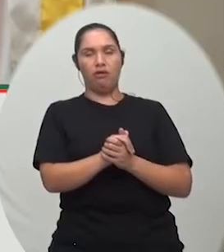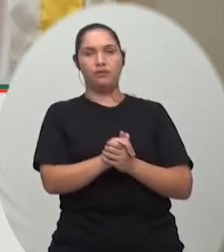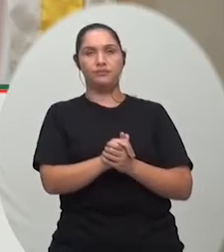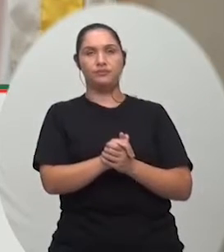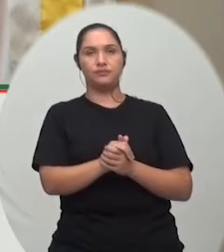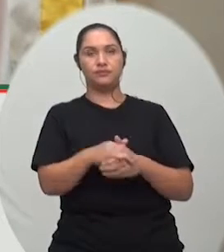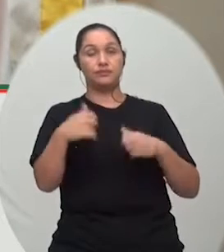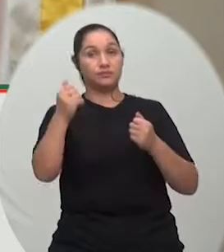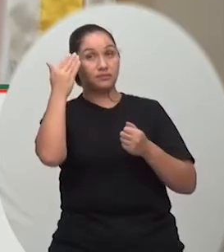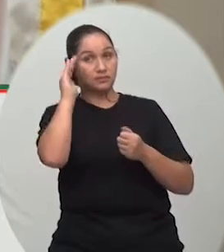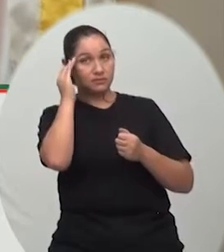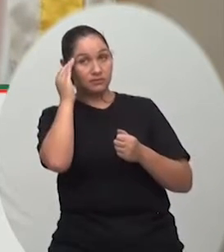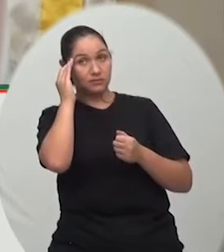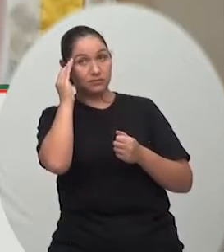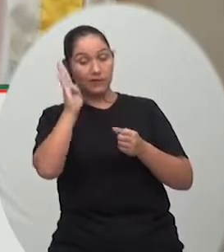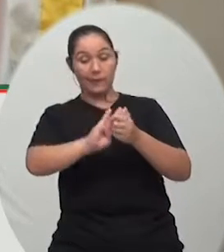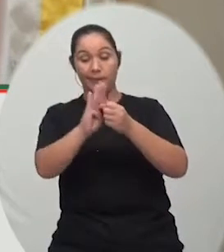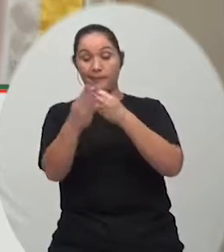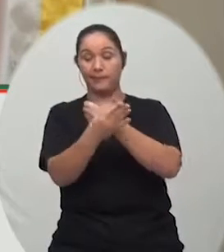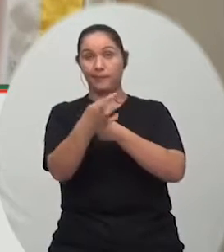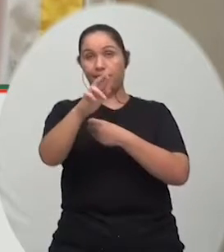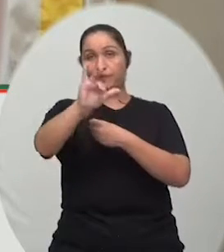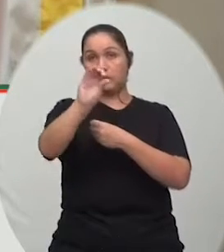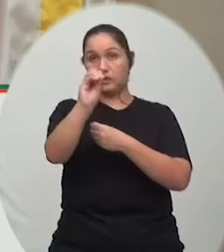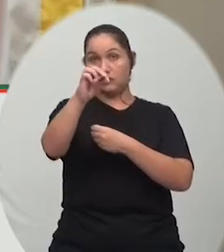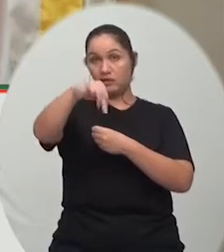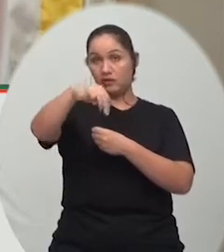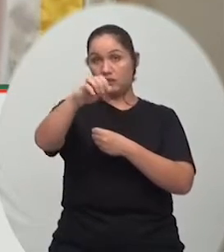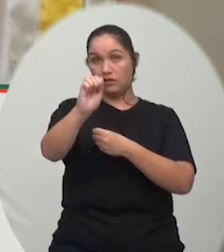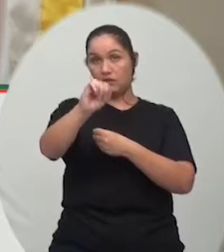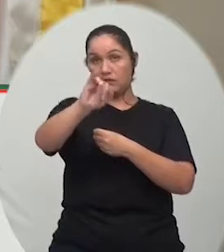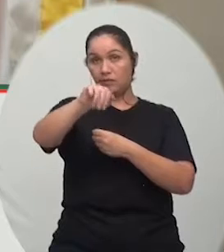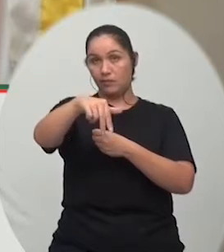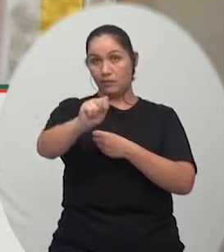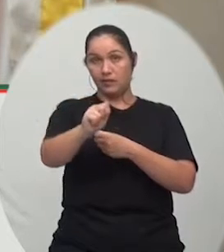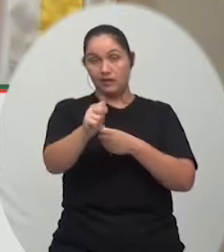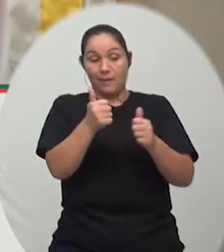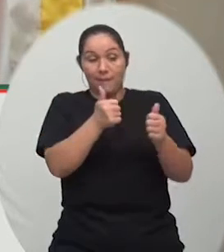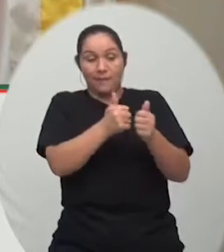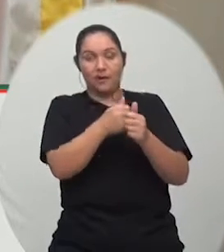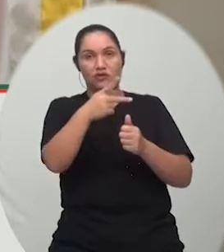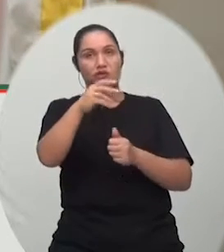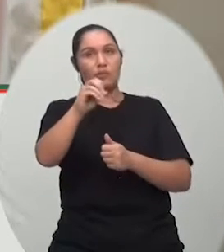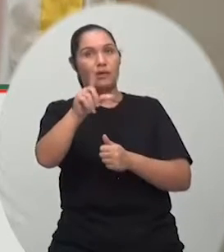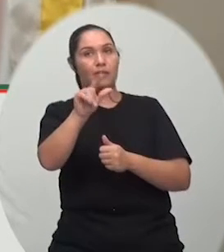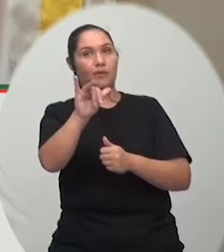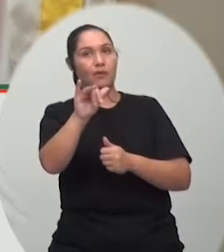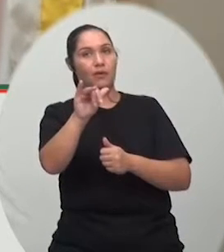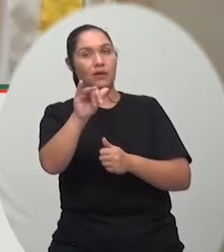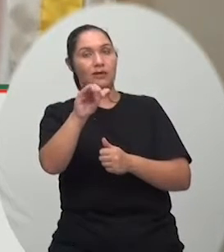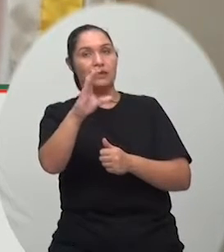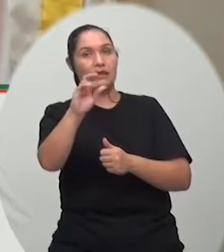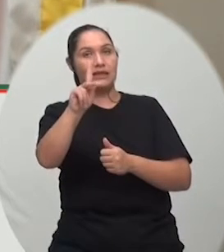Maina, ainda do lado de uma policlínica, que vai se transformar numa UPA,